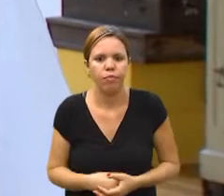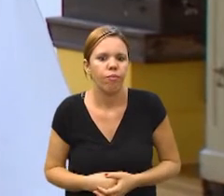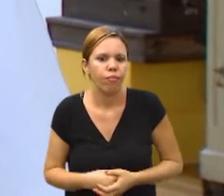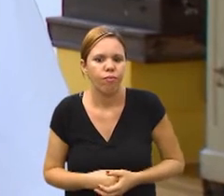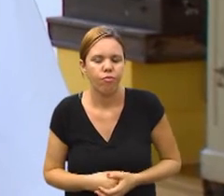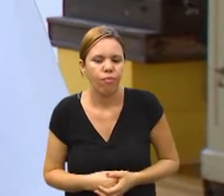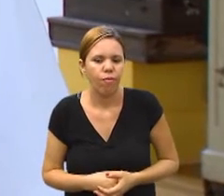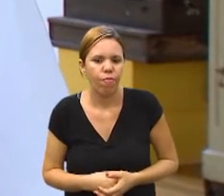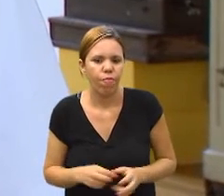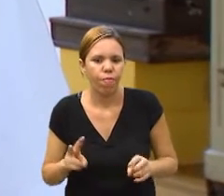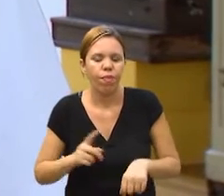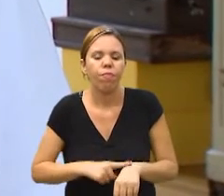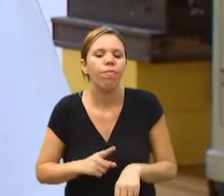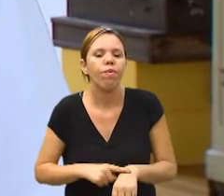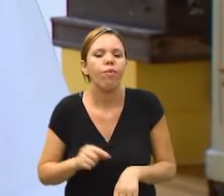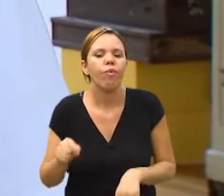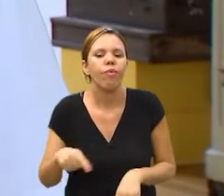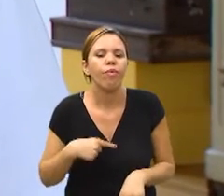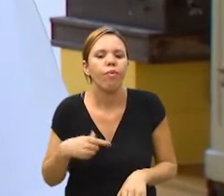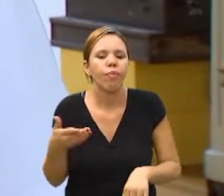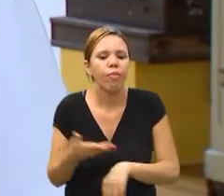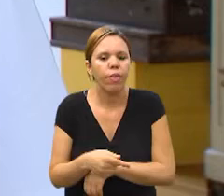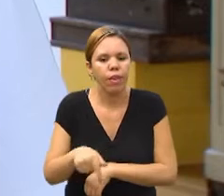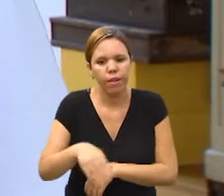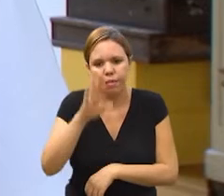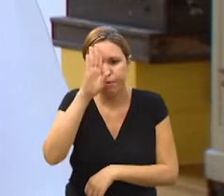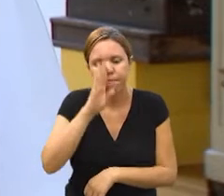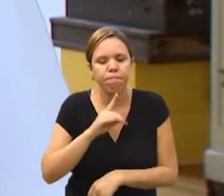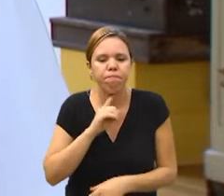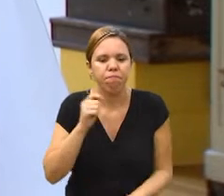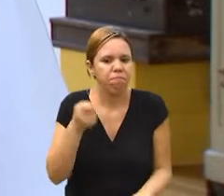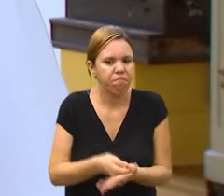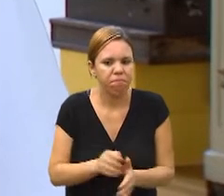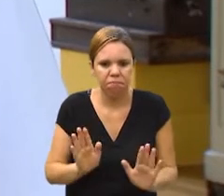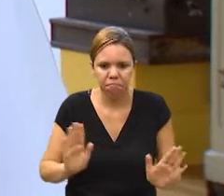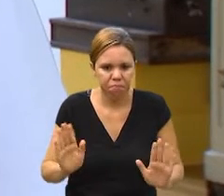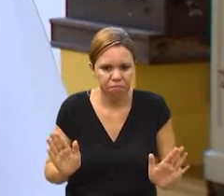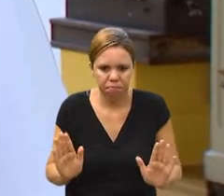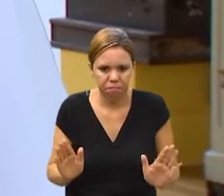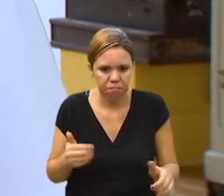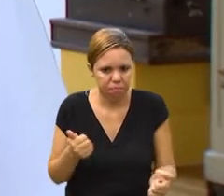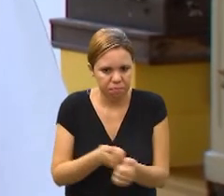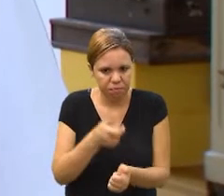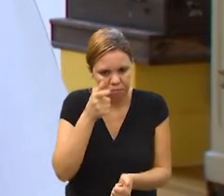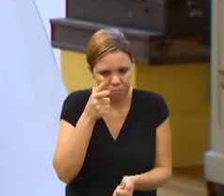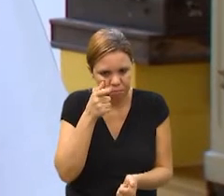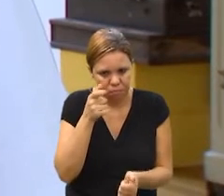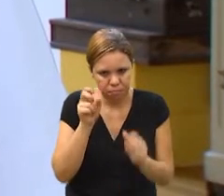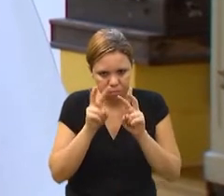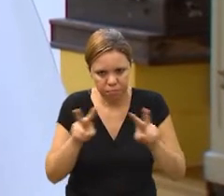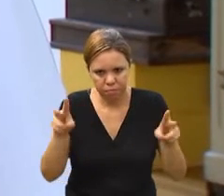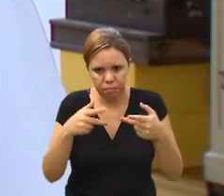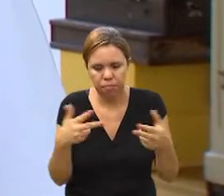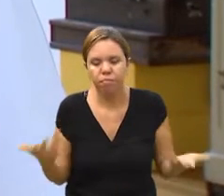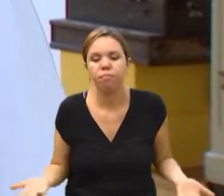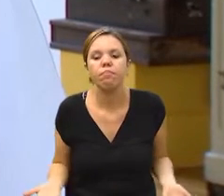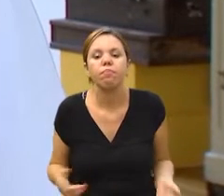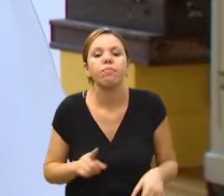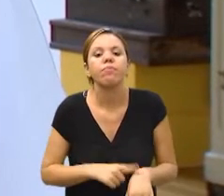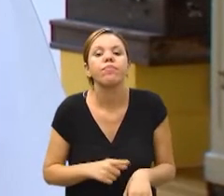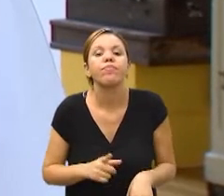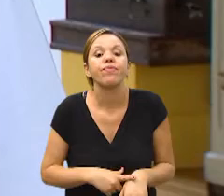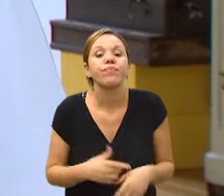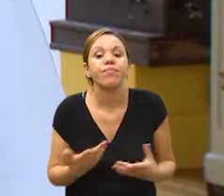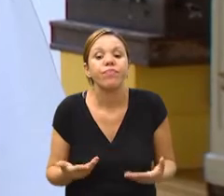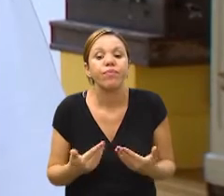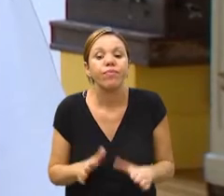e com relação aos horários, aqui a entrada é de graça, ninguém paga nada para acompanhar as exposições. E quais são os